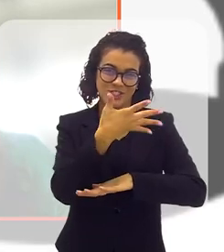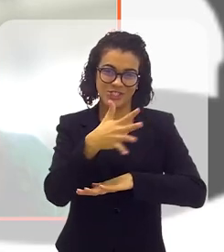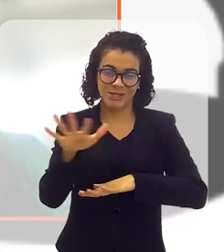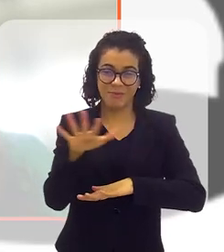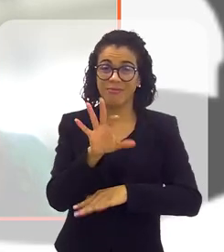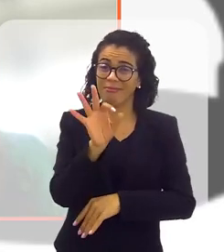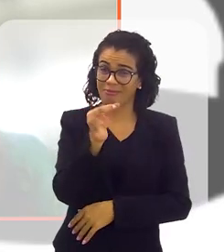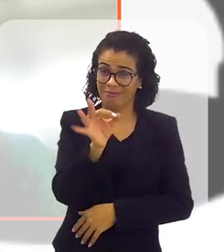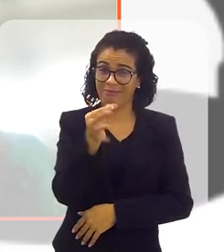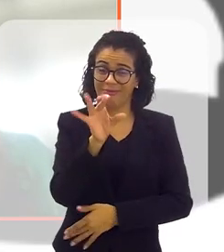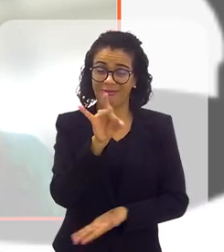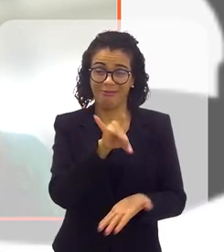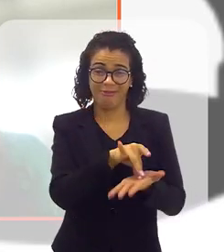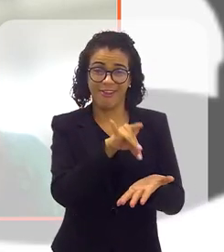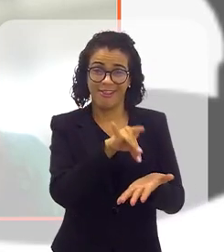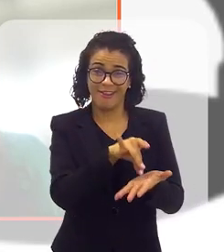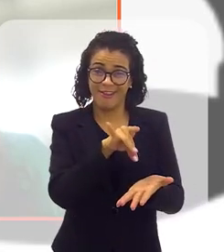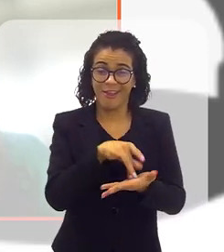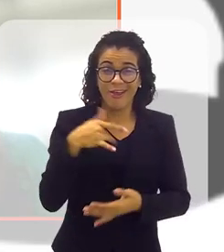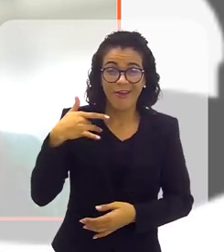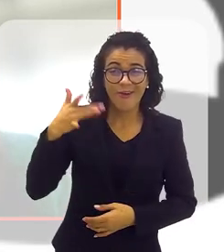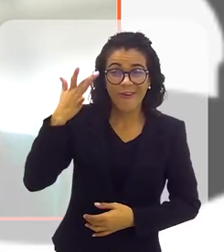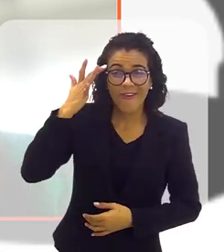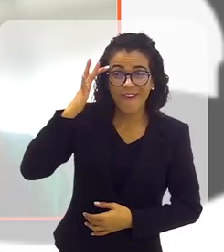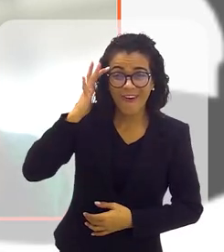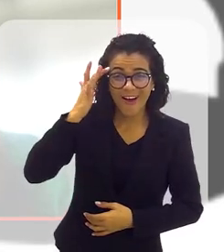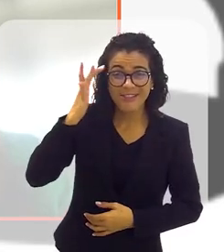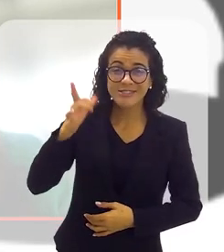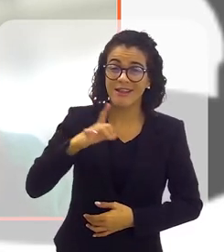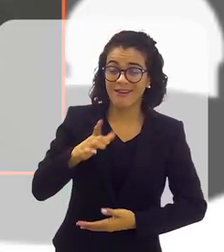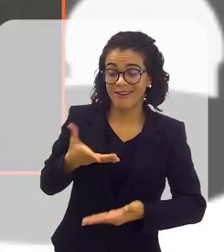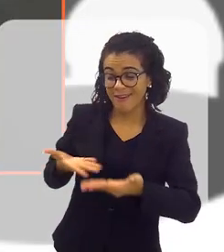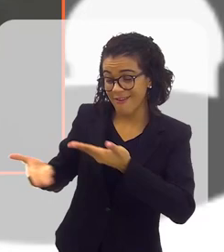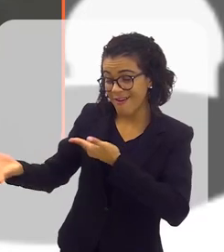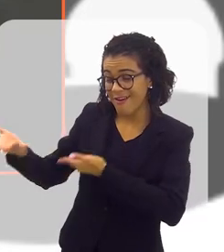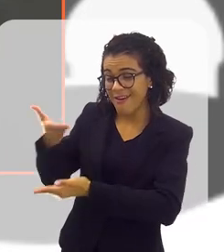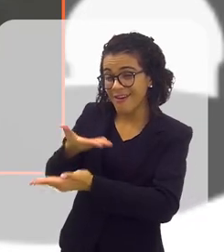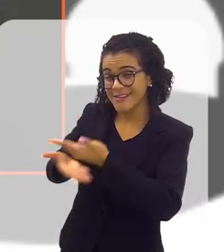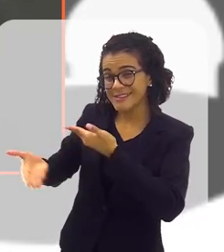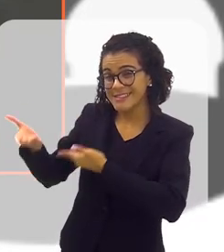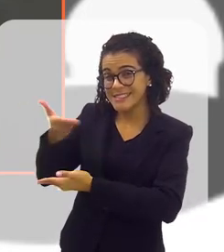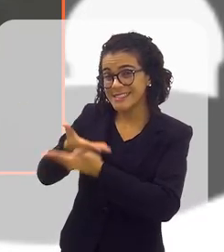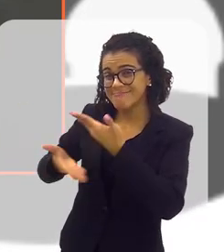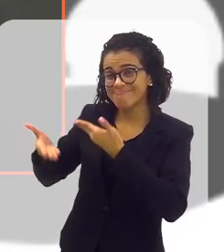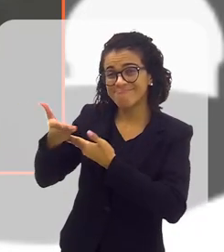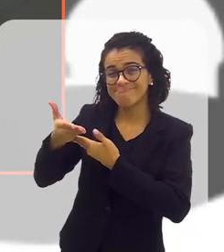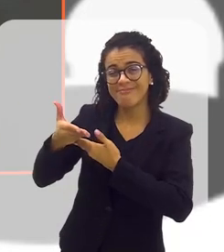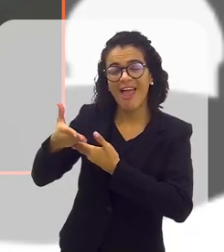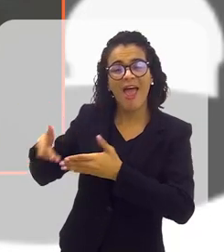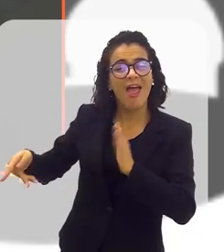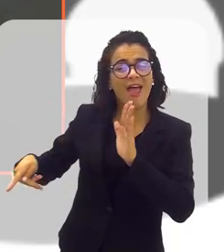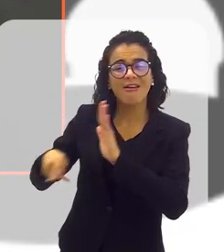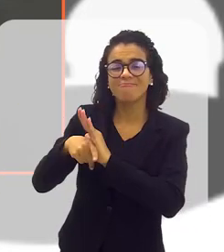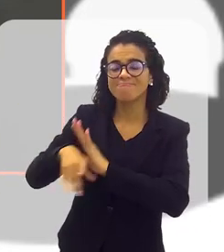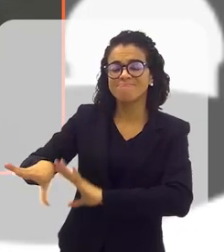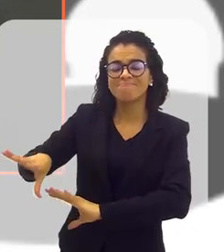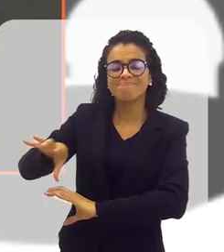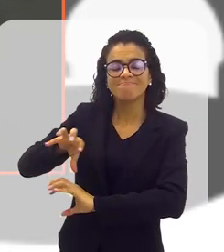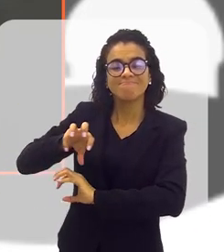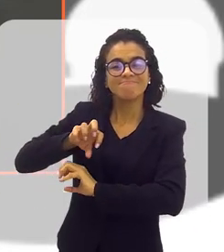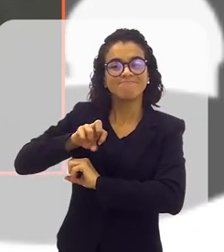tempo? É verdade. Eu acho que a gente tem uma relação que é uma relação visceral